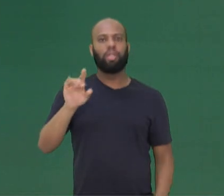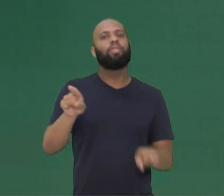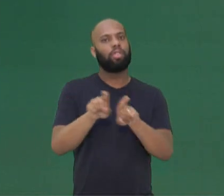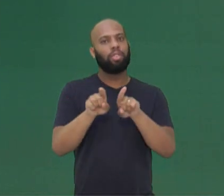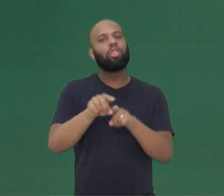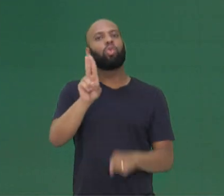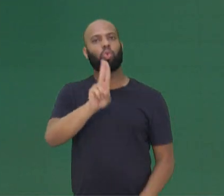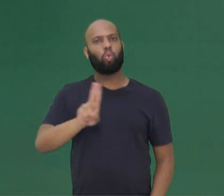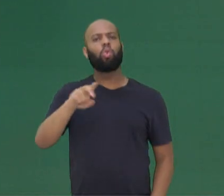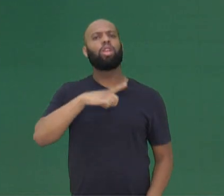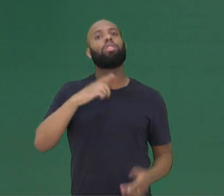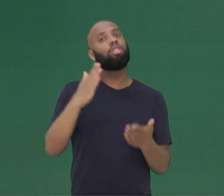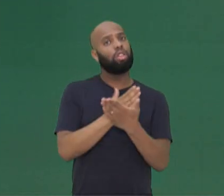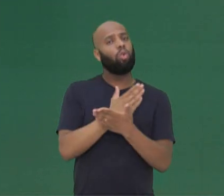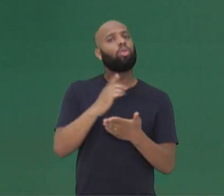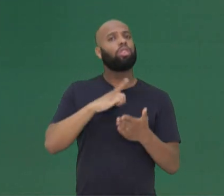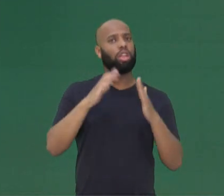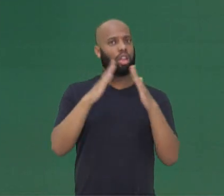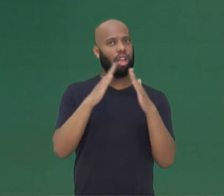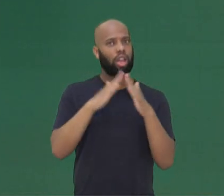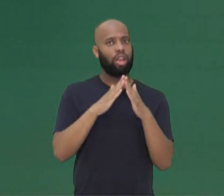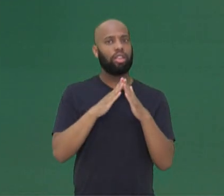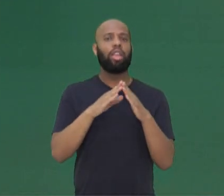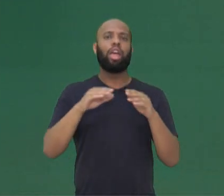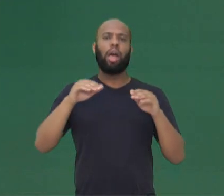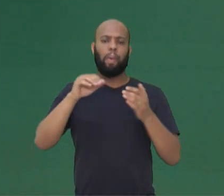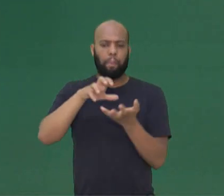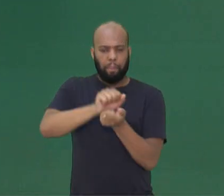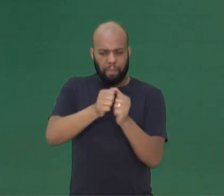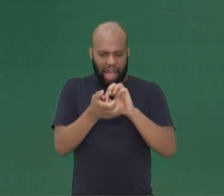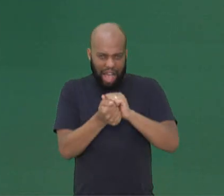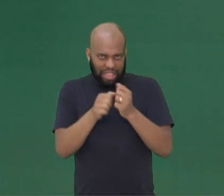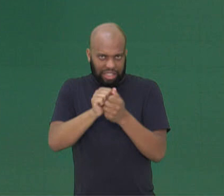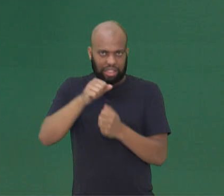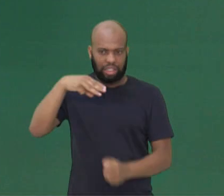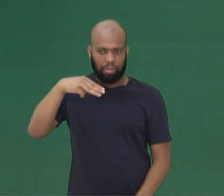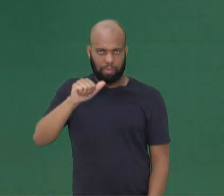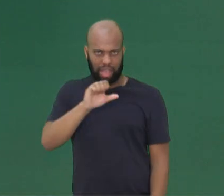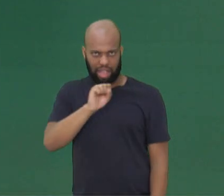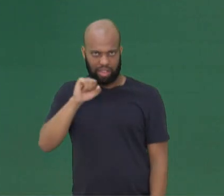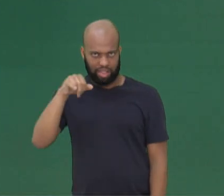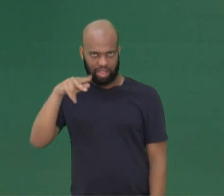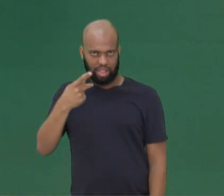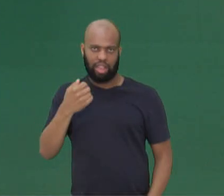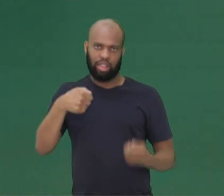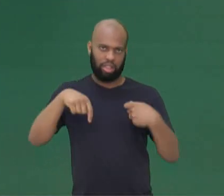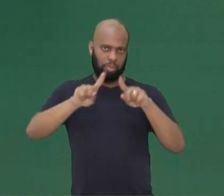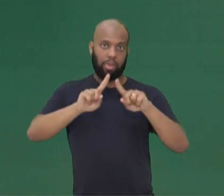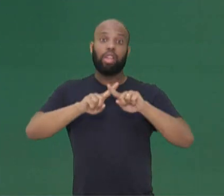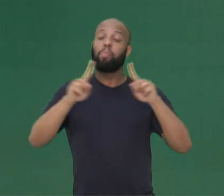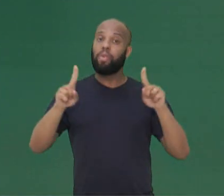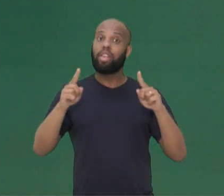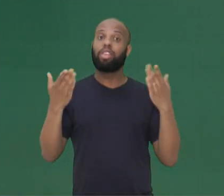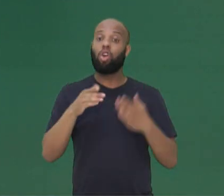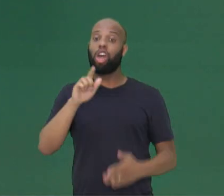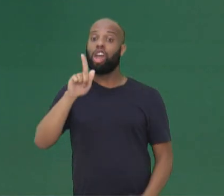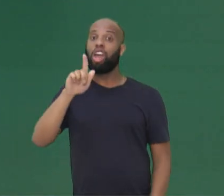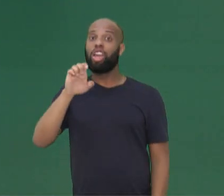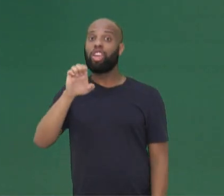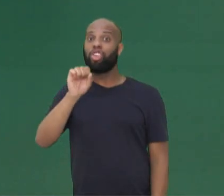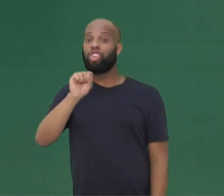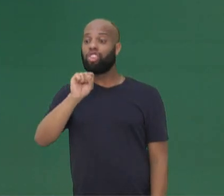casa. Massinha a gente pode substituir, tirar, não tem problema. O fundamental é o gesso. Sem o gesso a gente não consegue